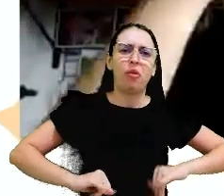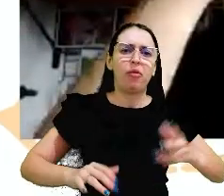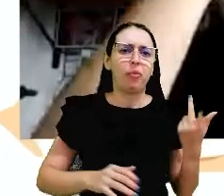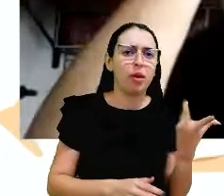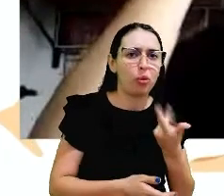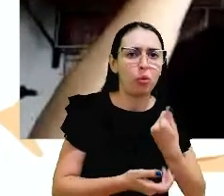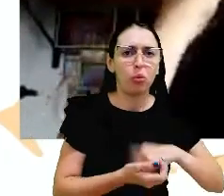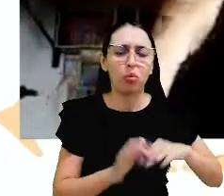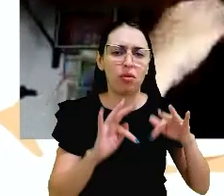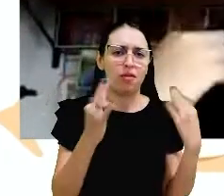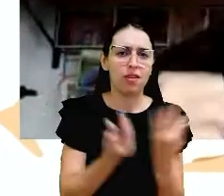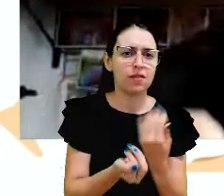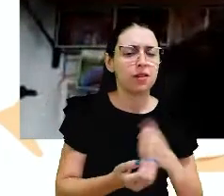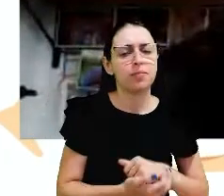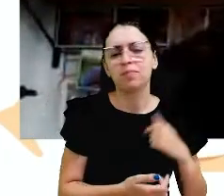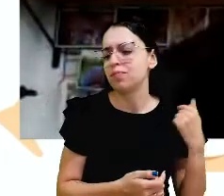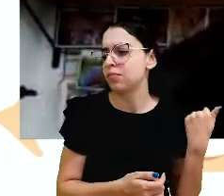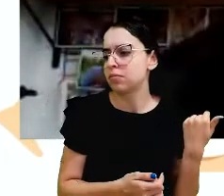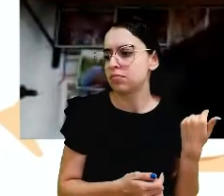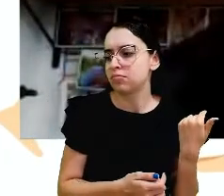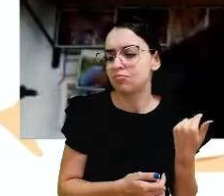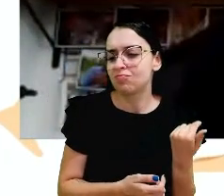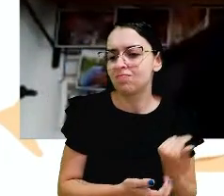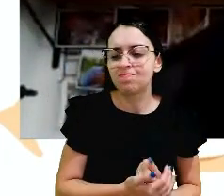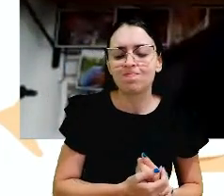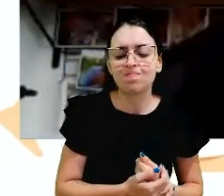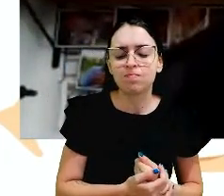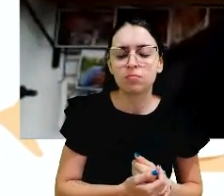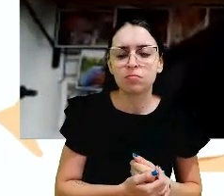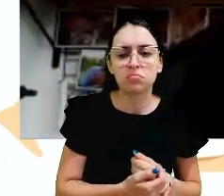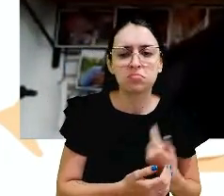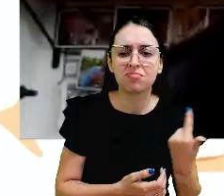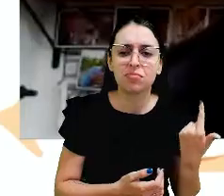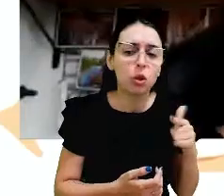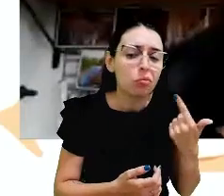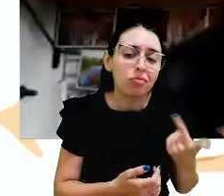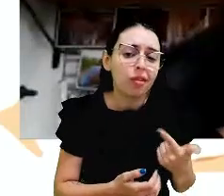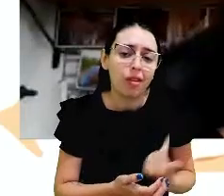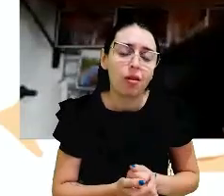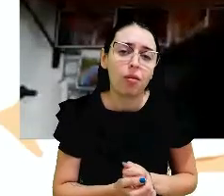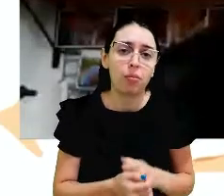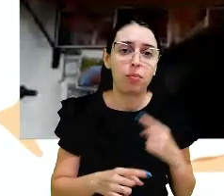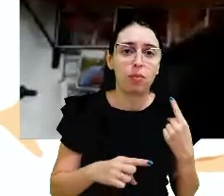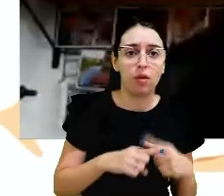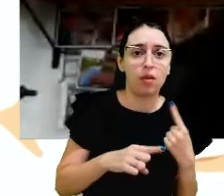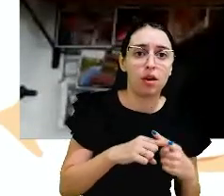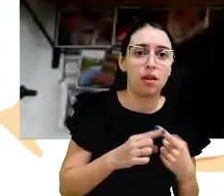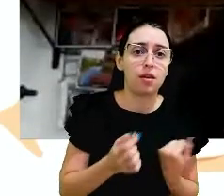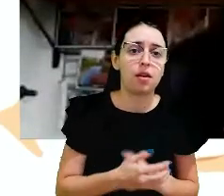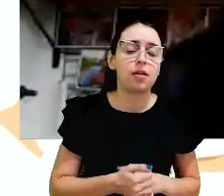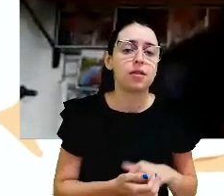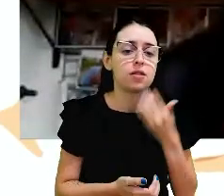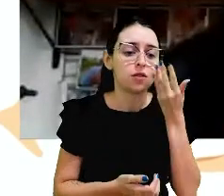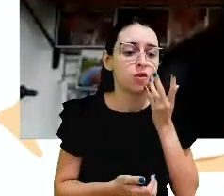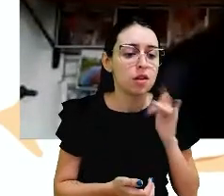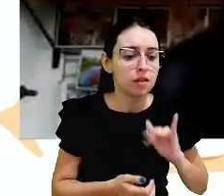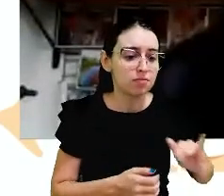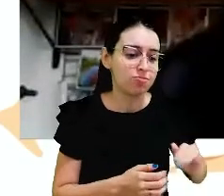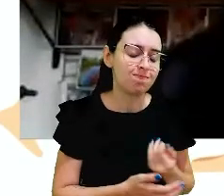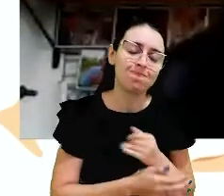não precisaria estar acontecendo, essas crianças não precisariam estar privadas das suas